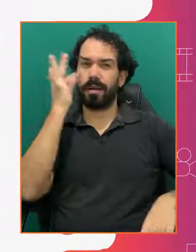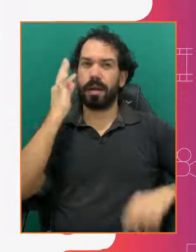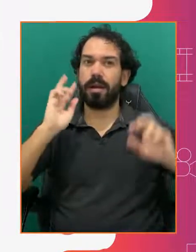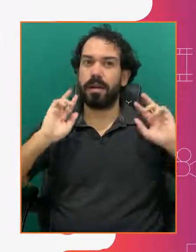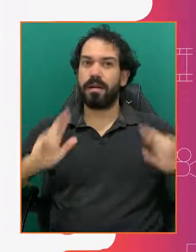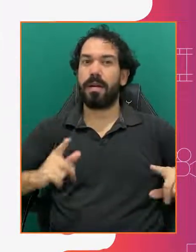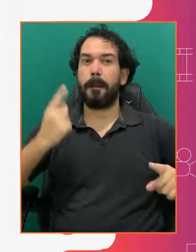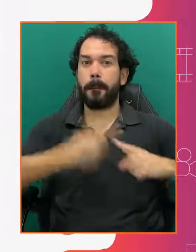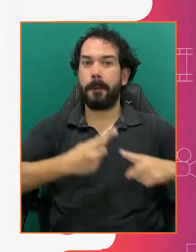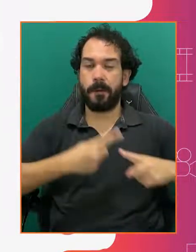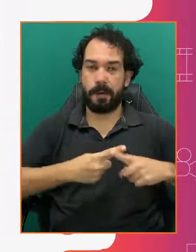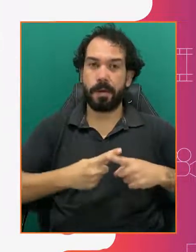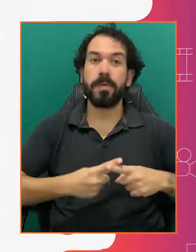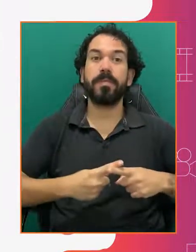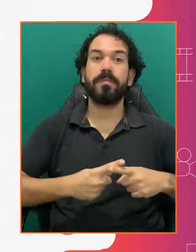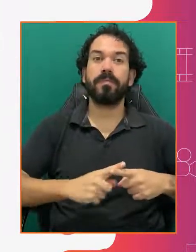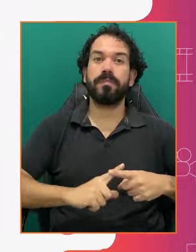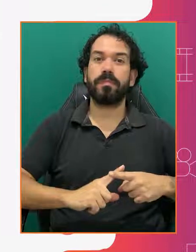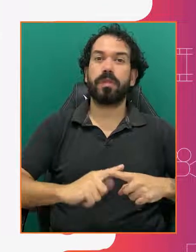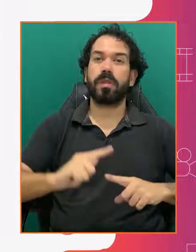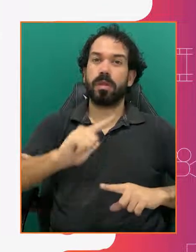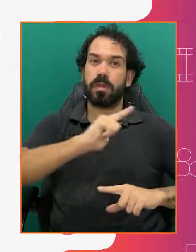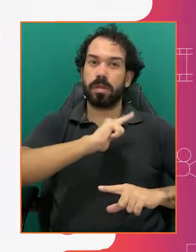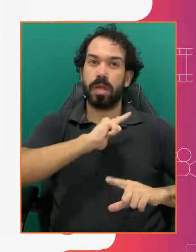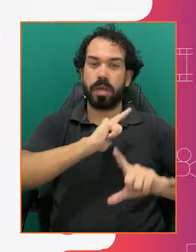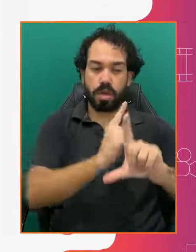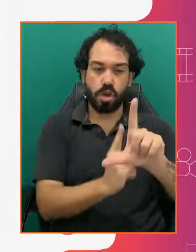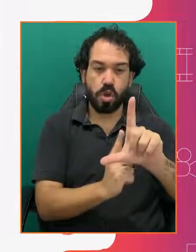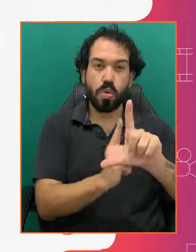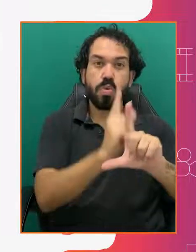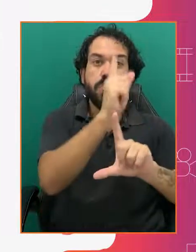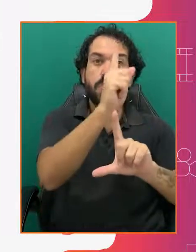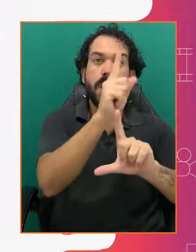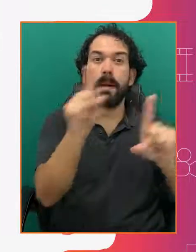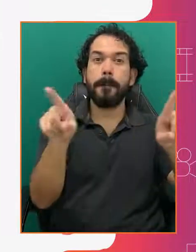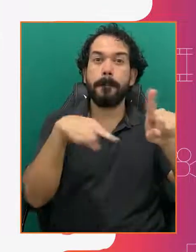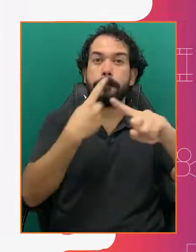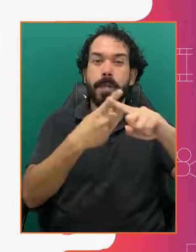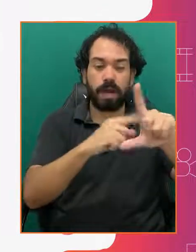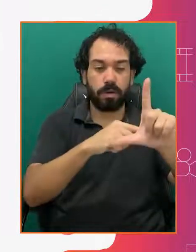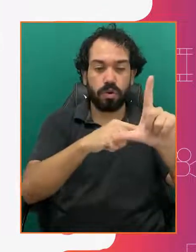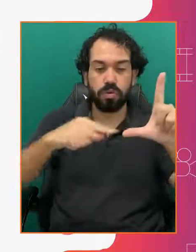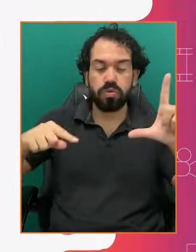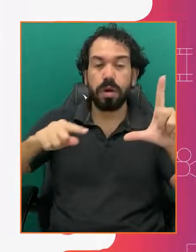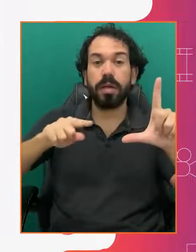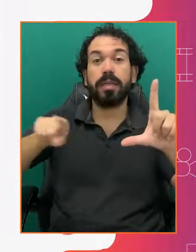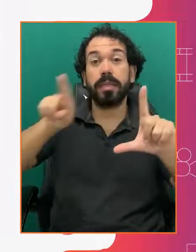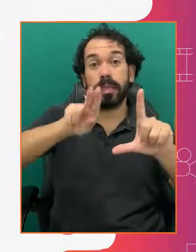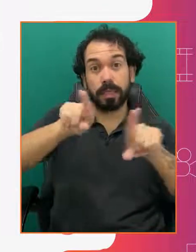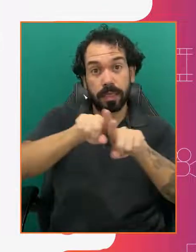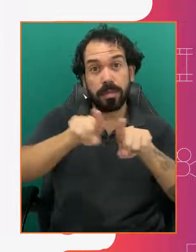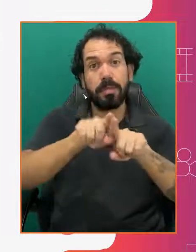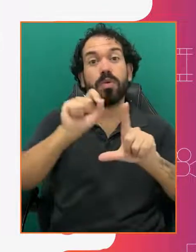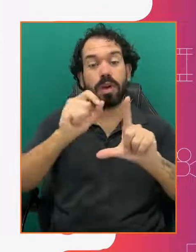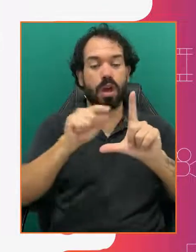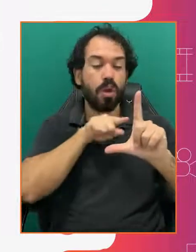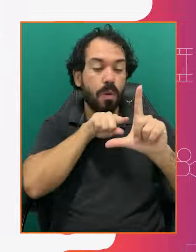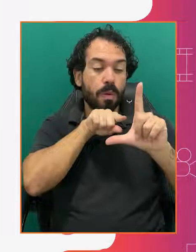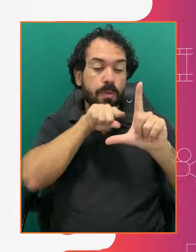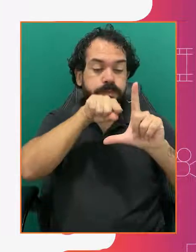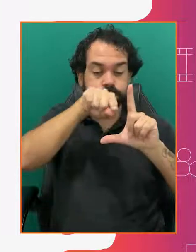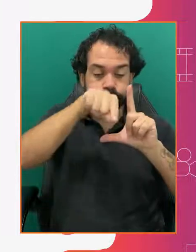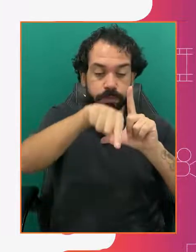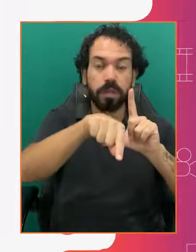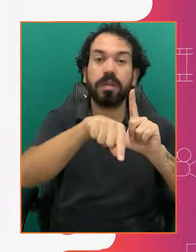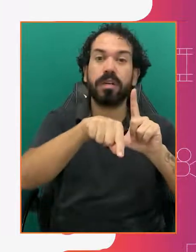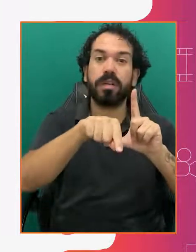técnica está no fato de que, além dos eixos de altura e largura, também são trabalhadas medidas de